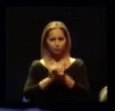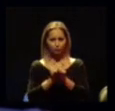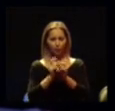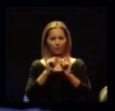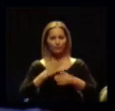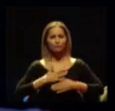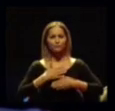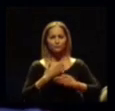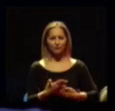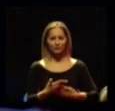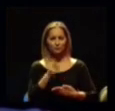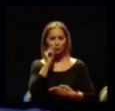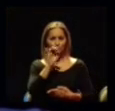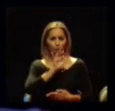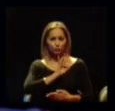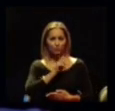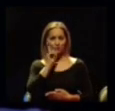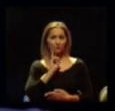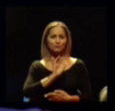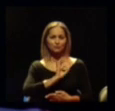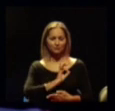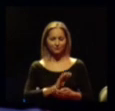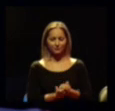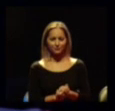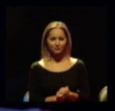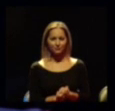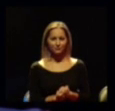voluntários, minhas senhoras e meus senhores.